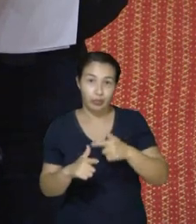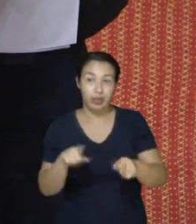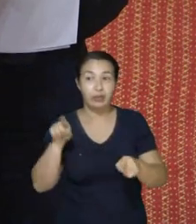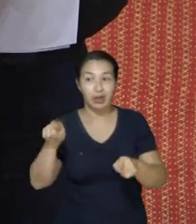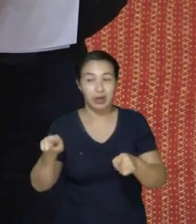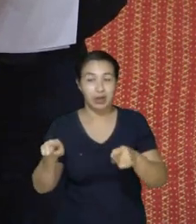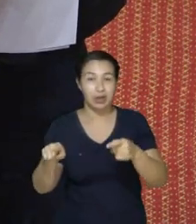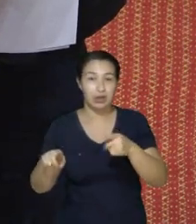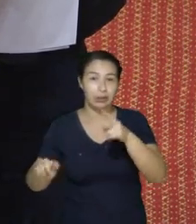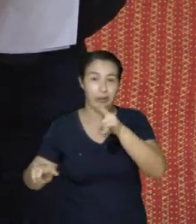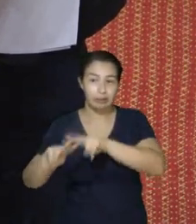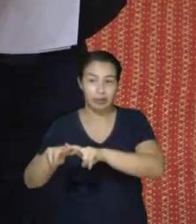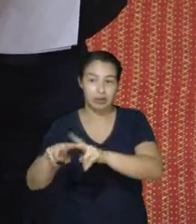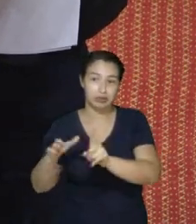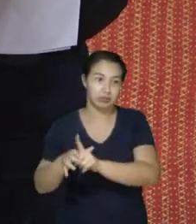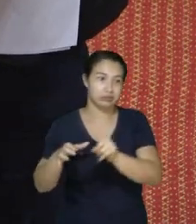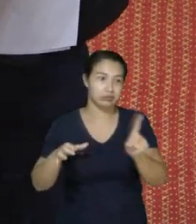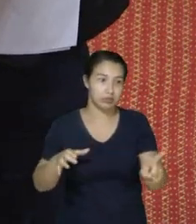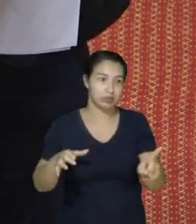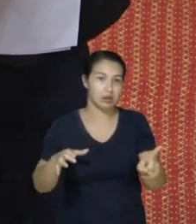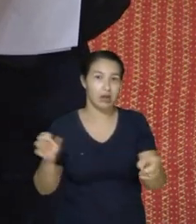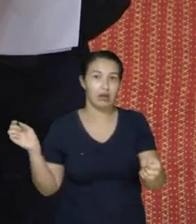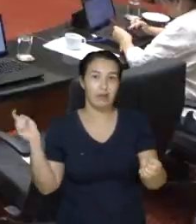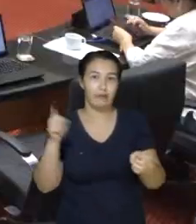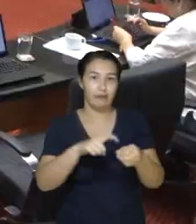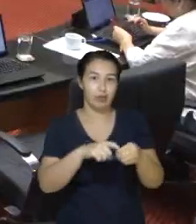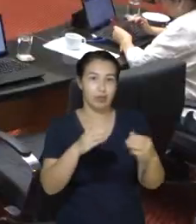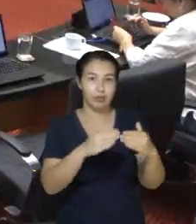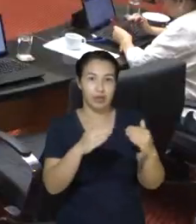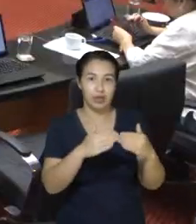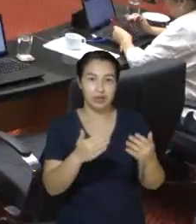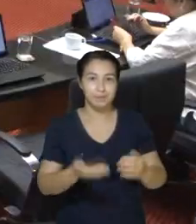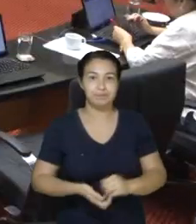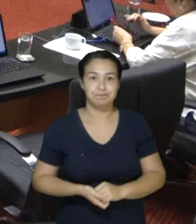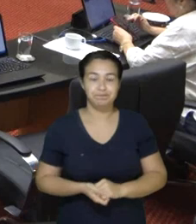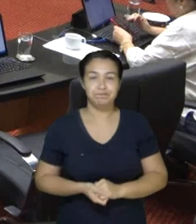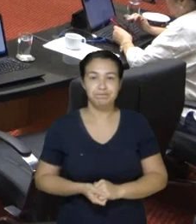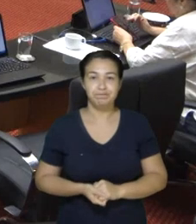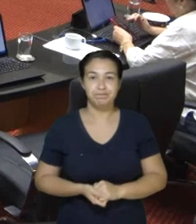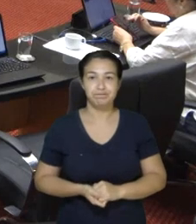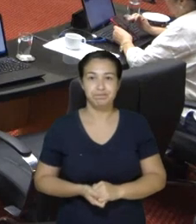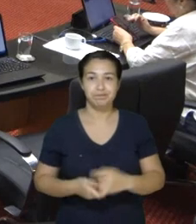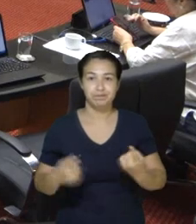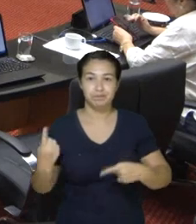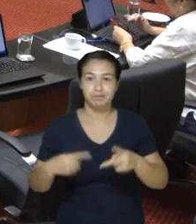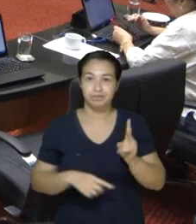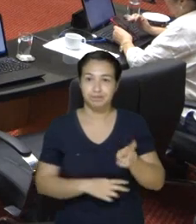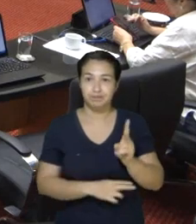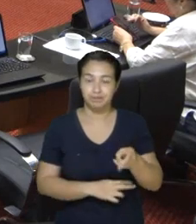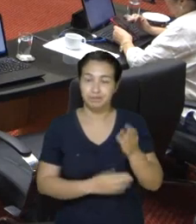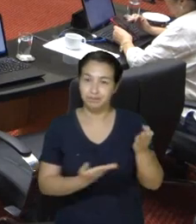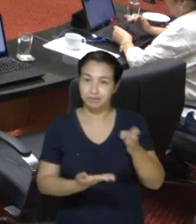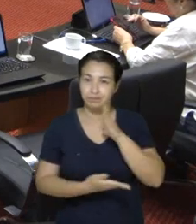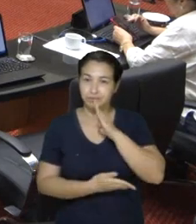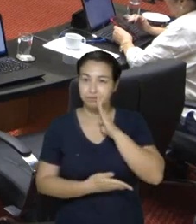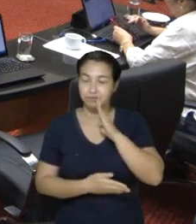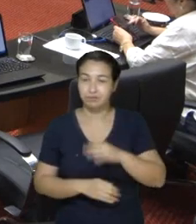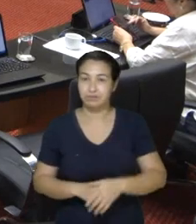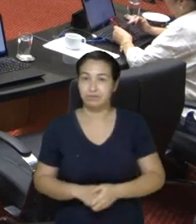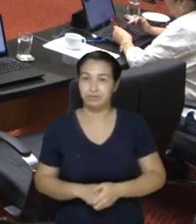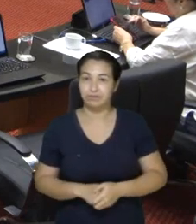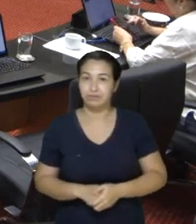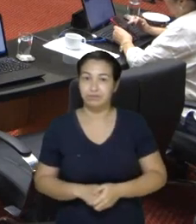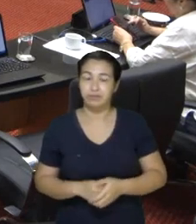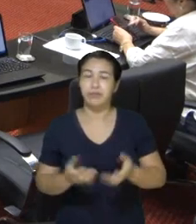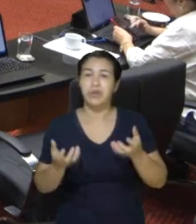estão presas aí e que possam vir a fazer algum mal a eles. Obrigado, deputado Gessé Lopes. Continua em discussão. Deputado Nilson Berlanda. Senhor presidente, eu quero